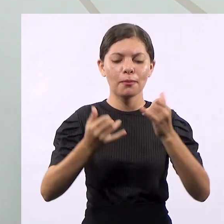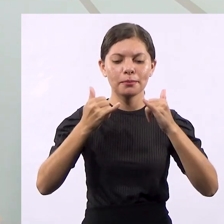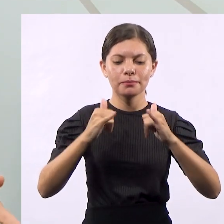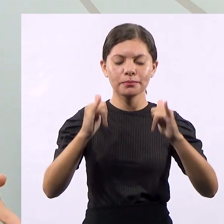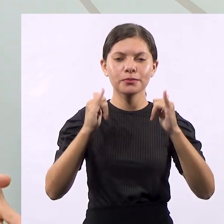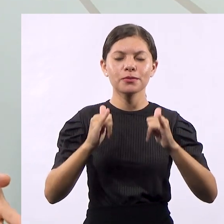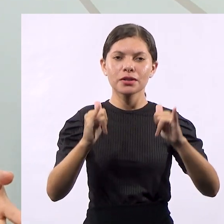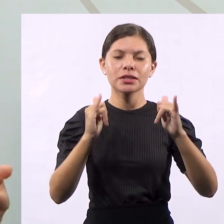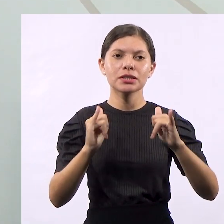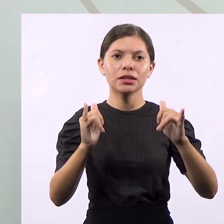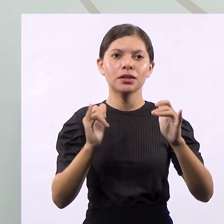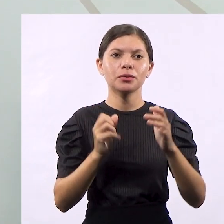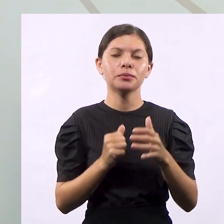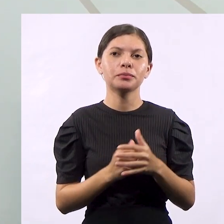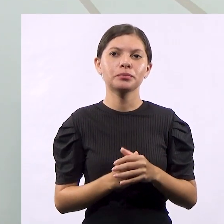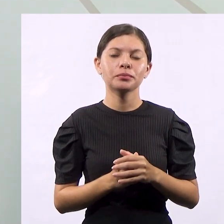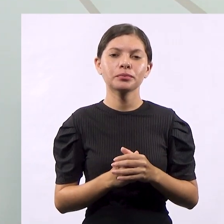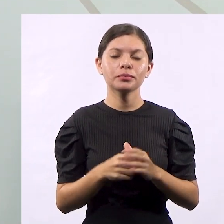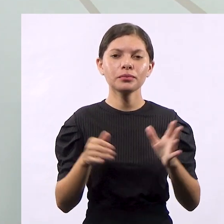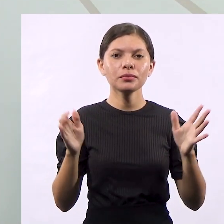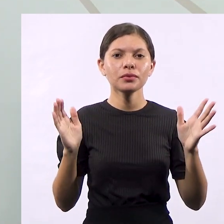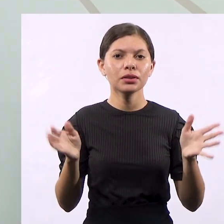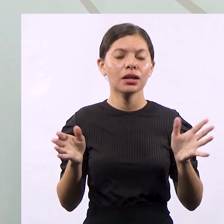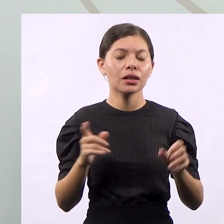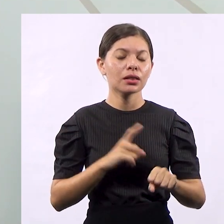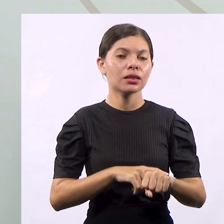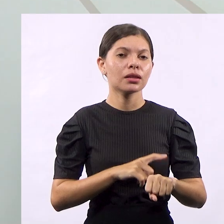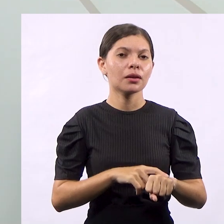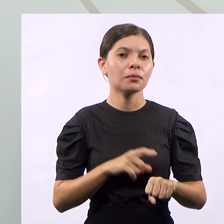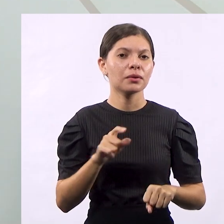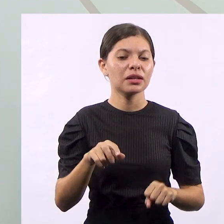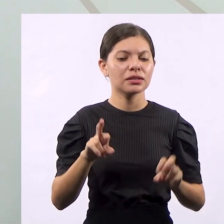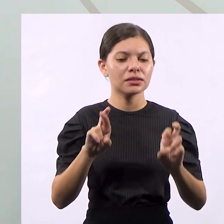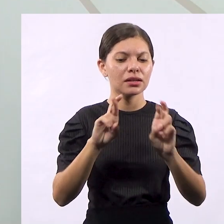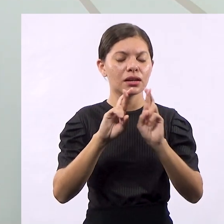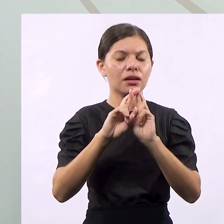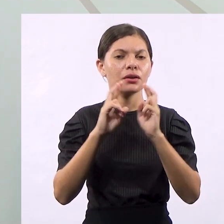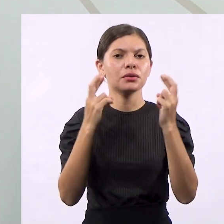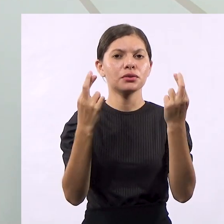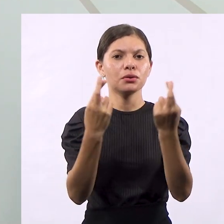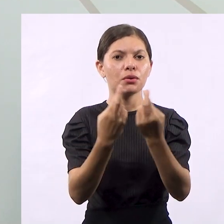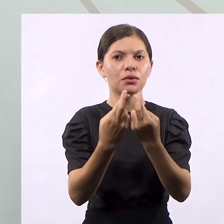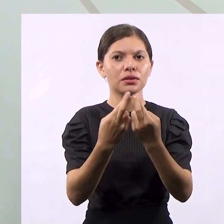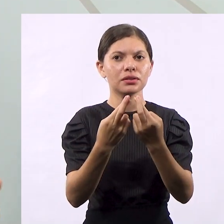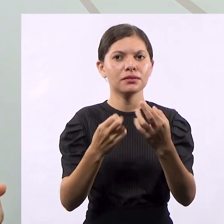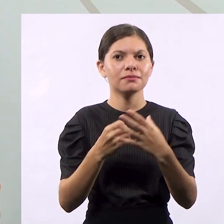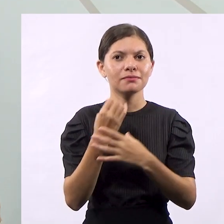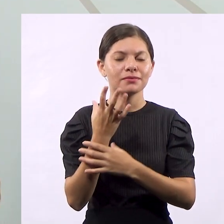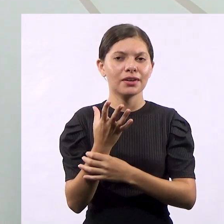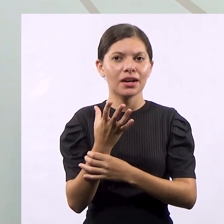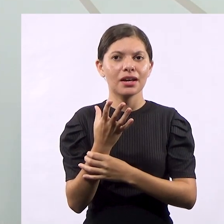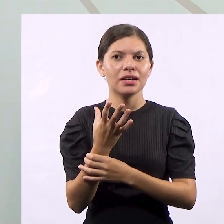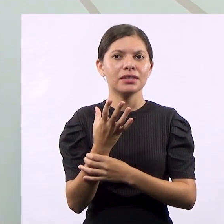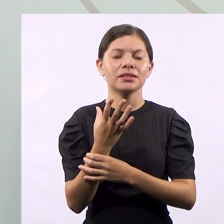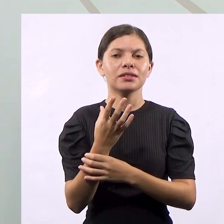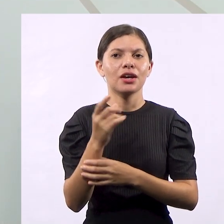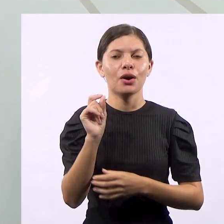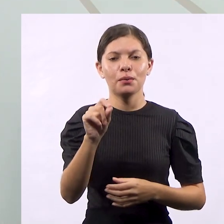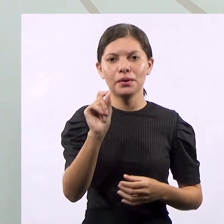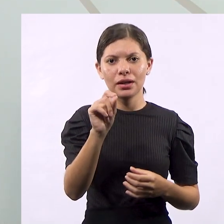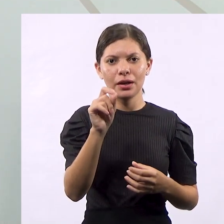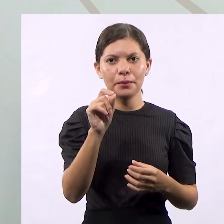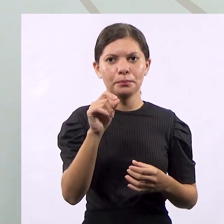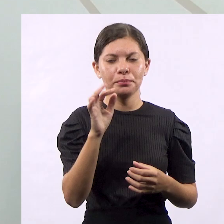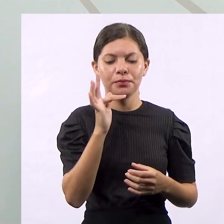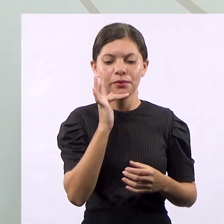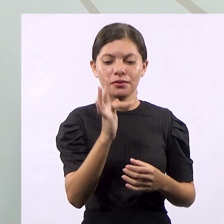de divulgação? Nesse momento, assim, se nessas reuniões são produzidas atas, né? E